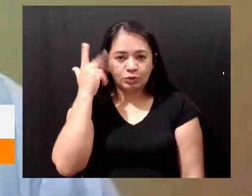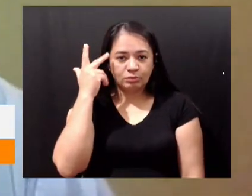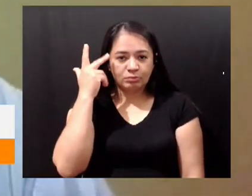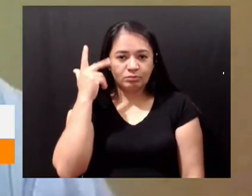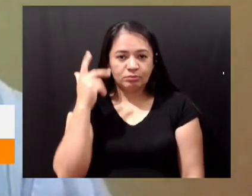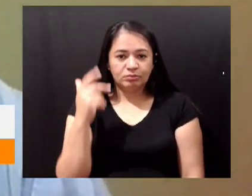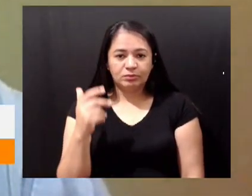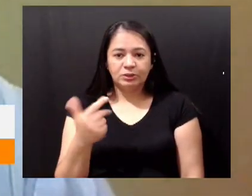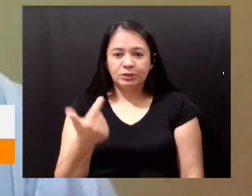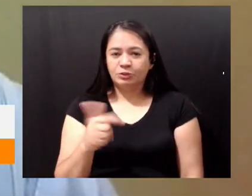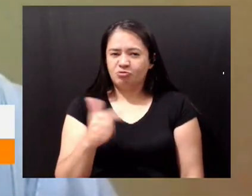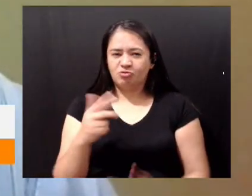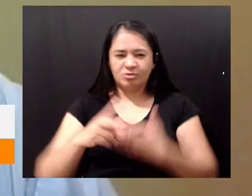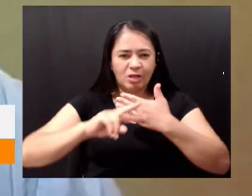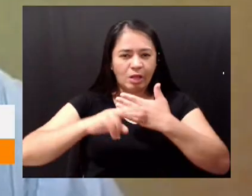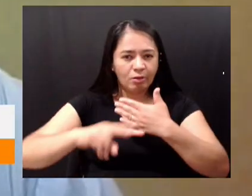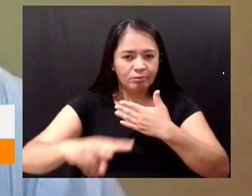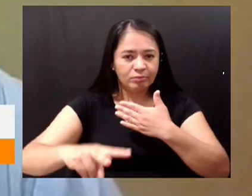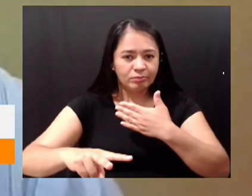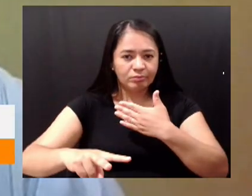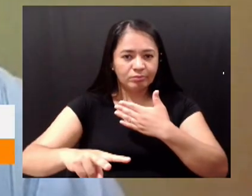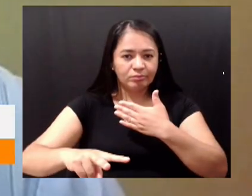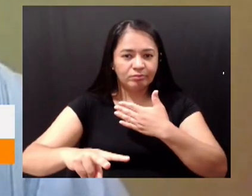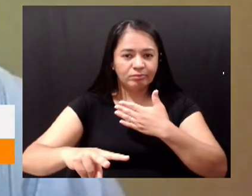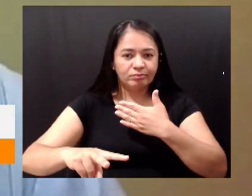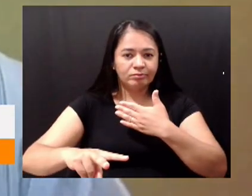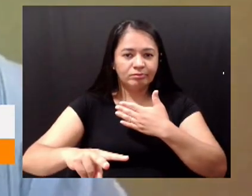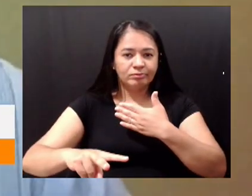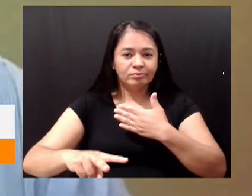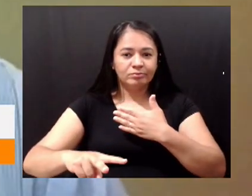efeito colateral, não tome aquilo,